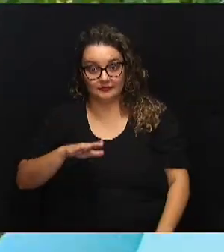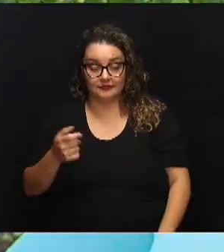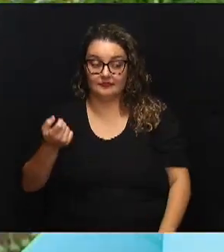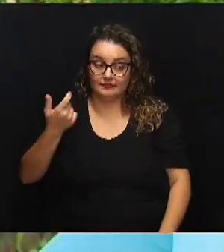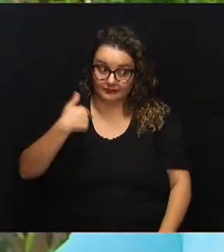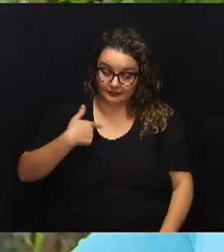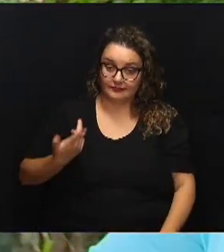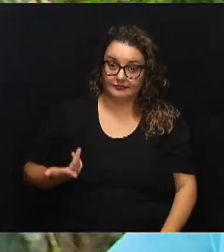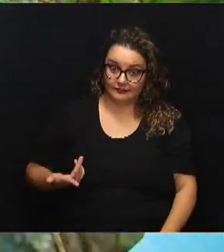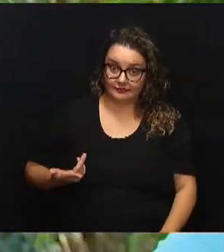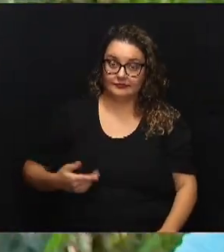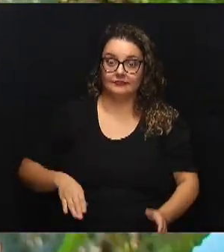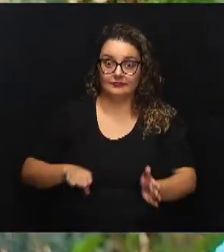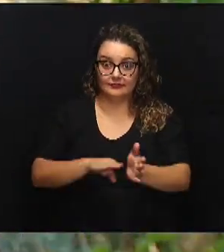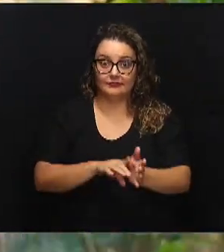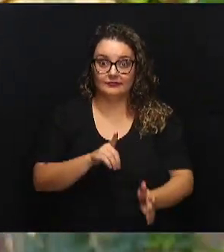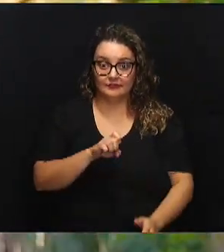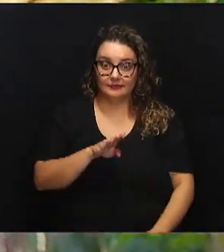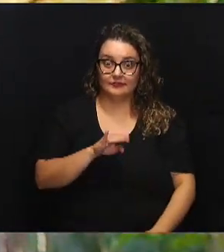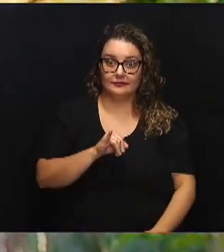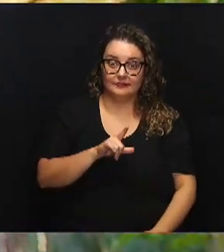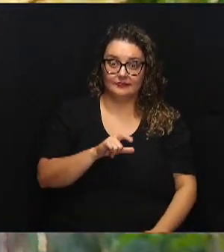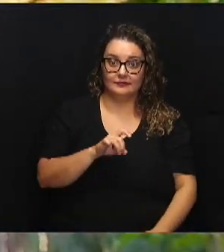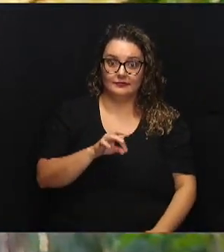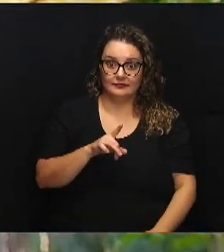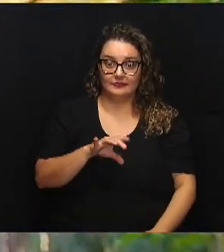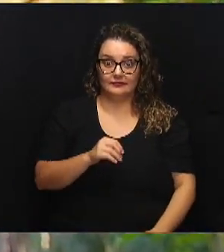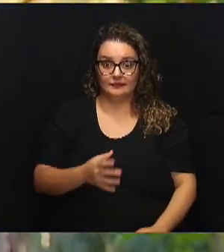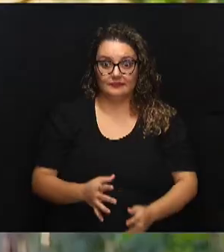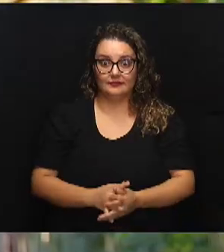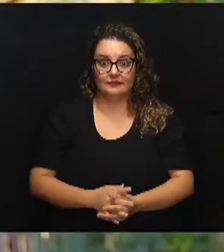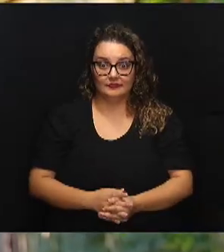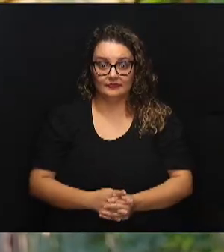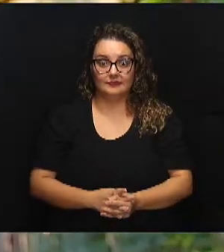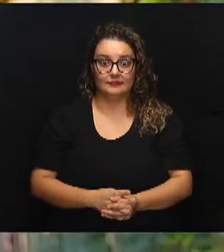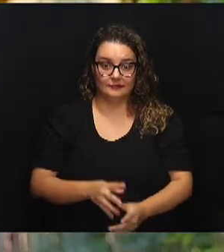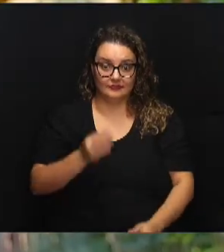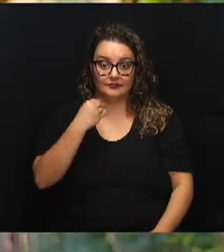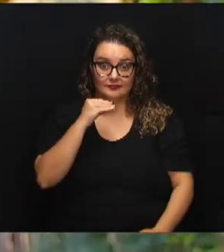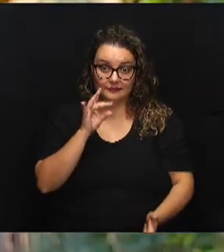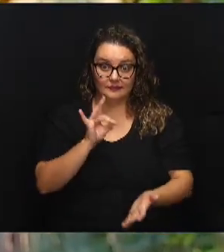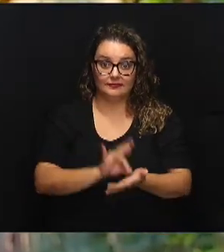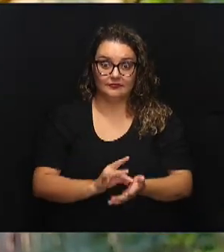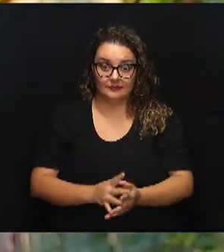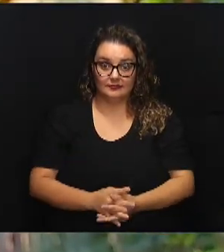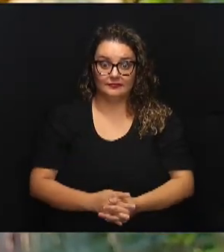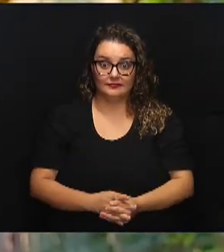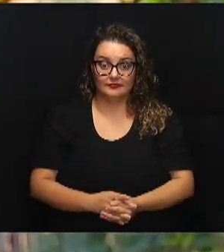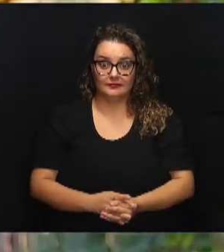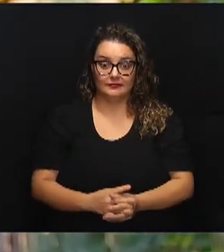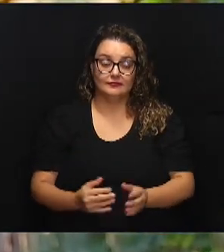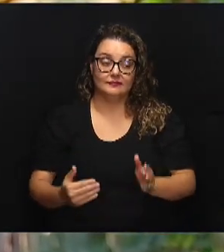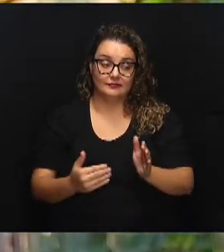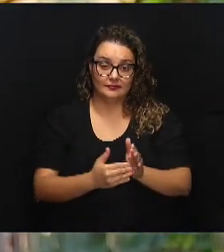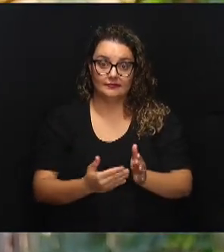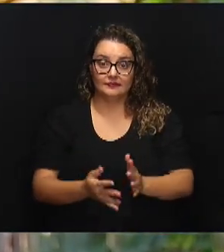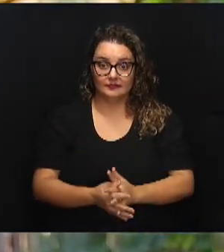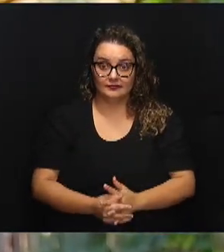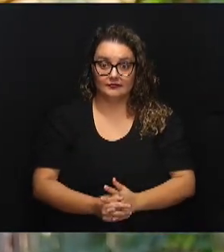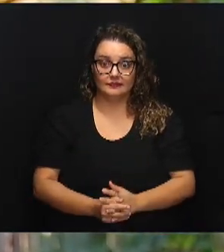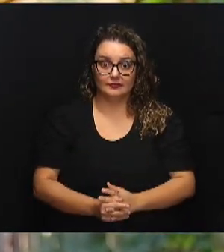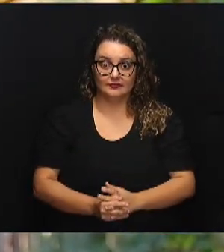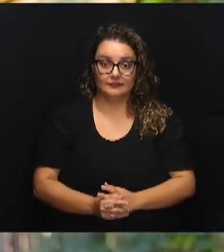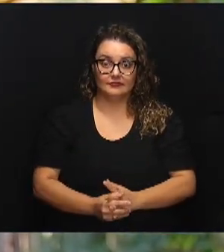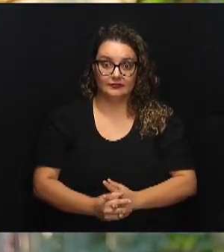aqui, é bem debilitado, né, bem fraco mesmo, e então até a gente recompor